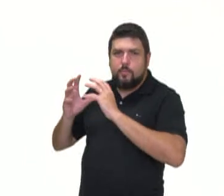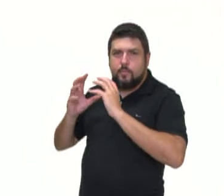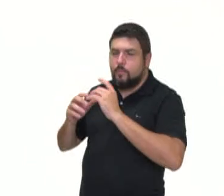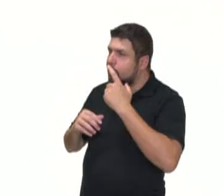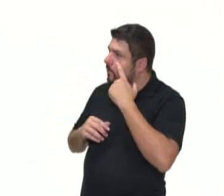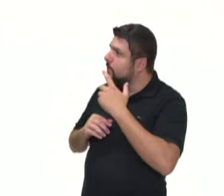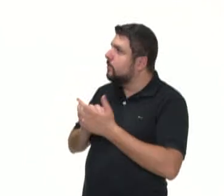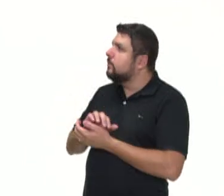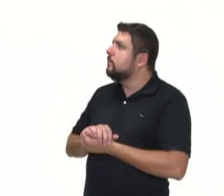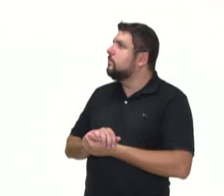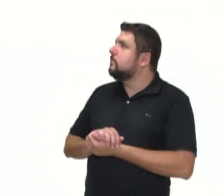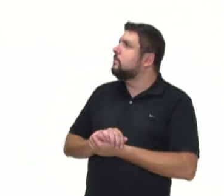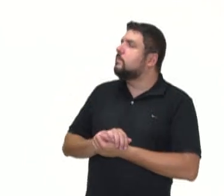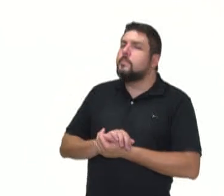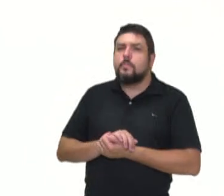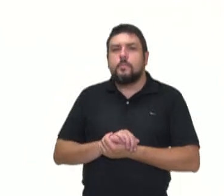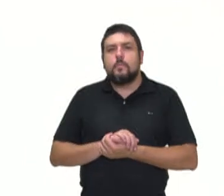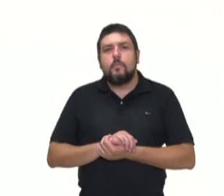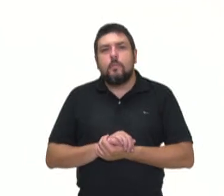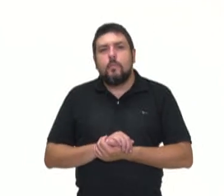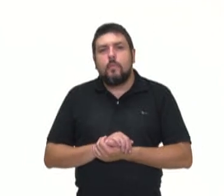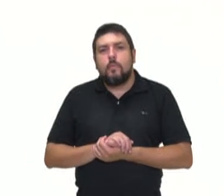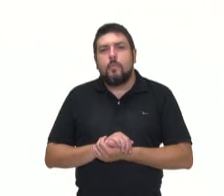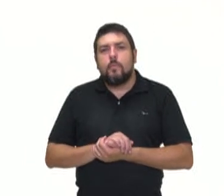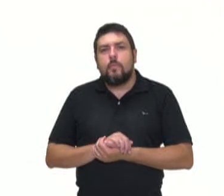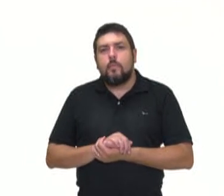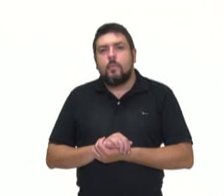que costurada. Em 1819 e